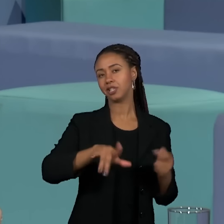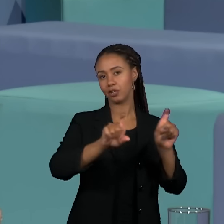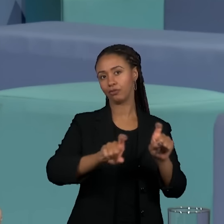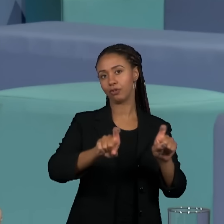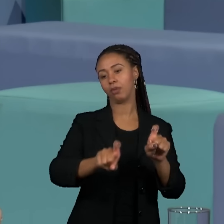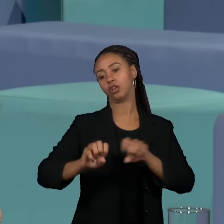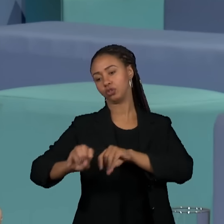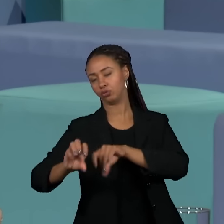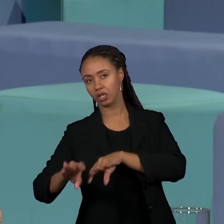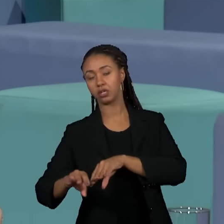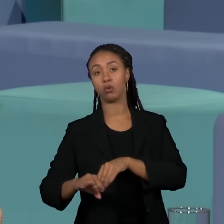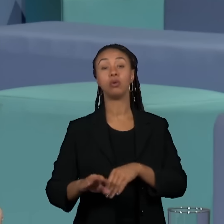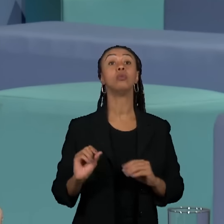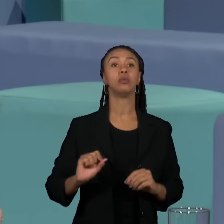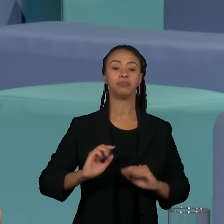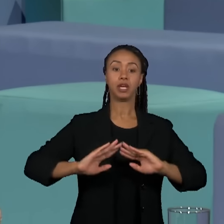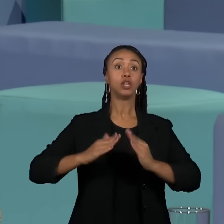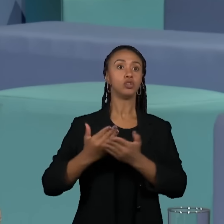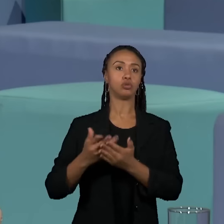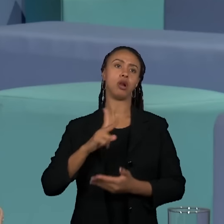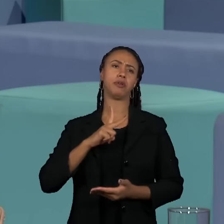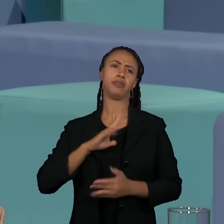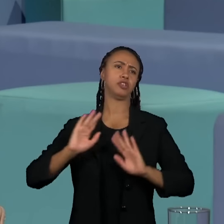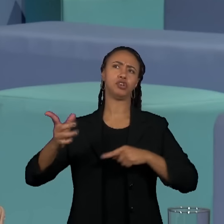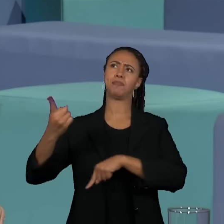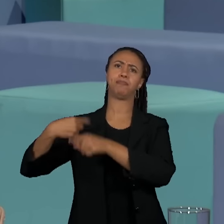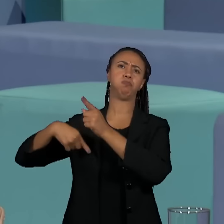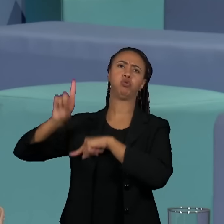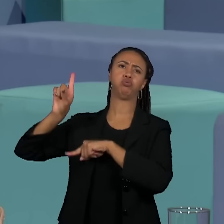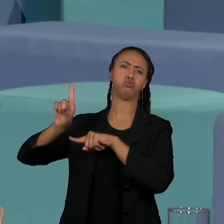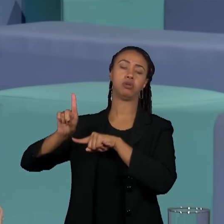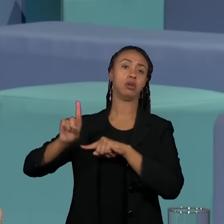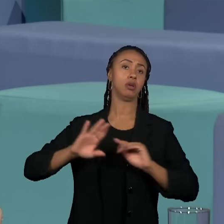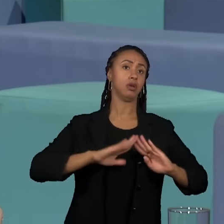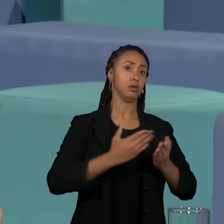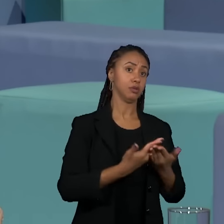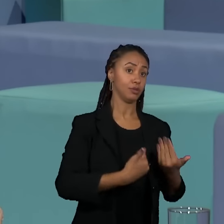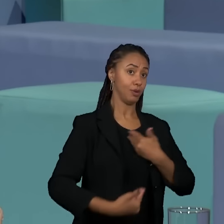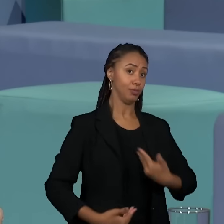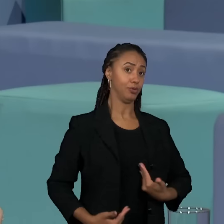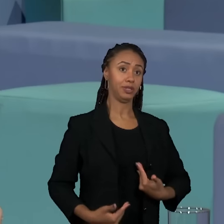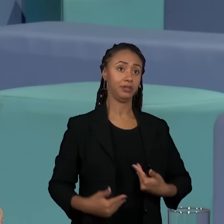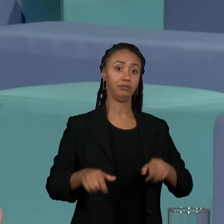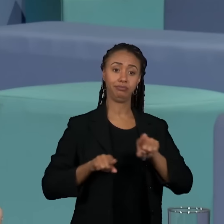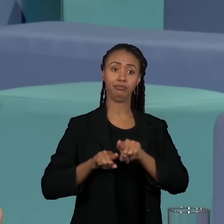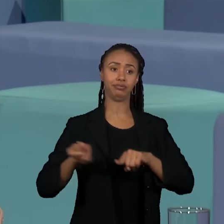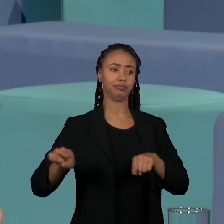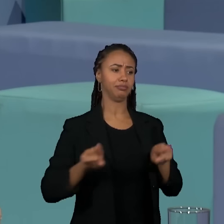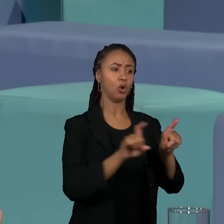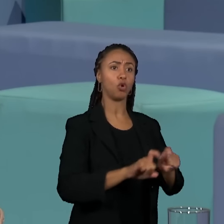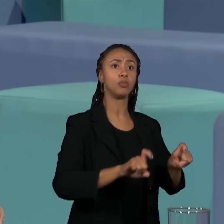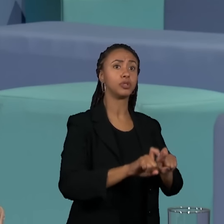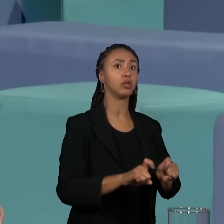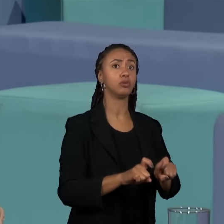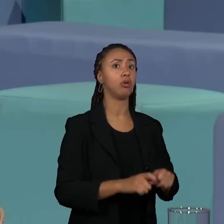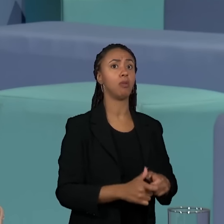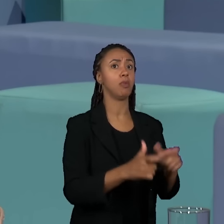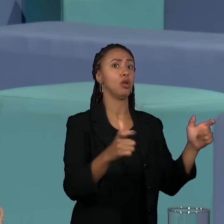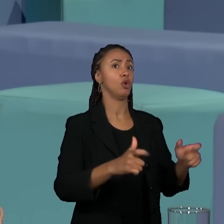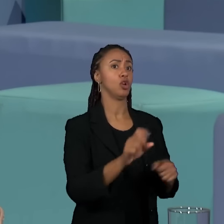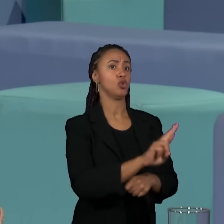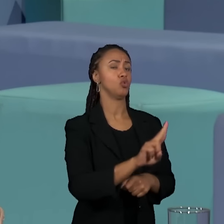que as escolas privadas Elas já estão lá na frente né da escola pública praticamente não usa computador ainda ainda está no a